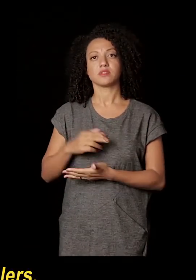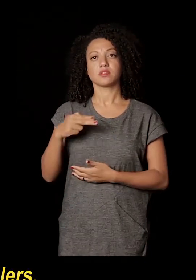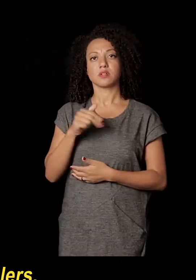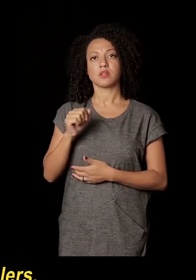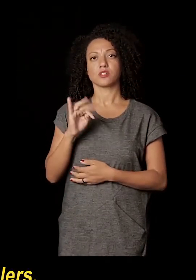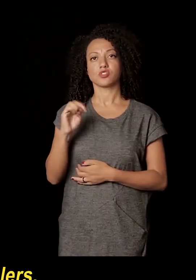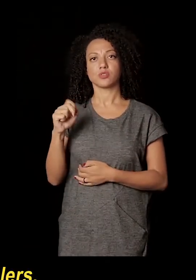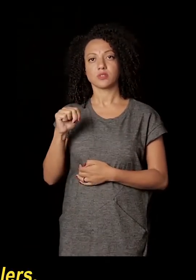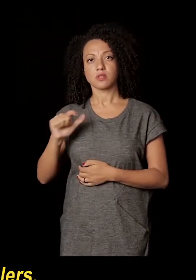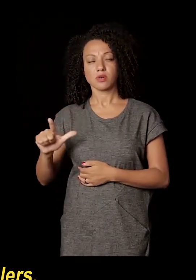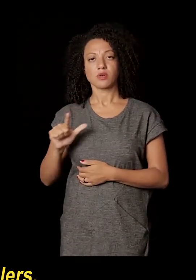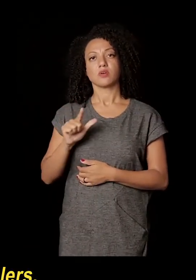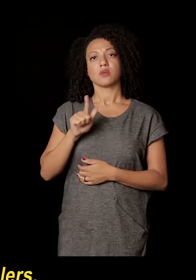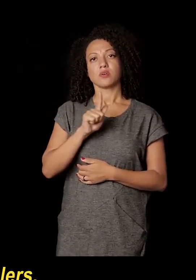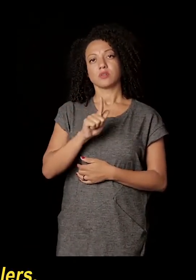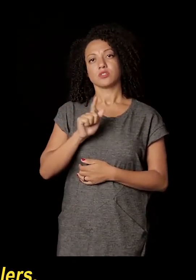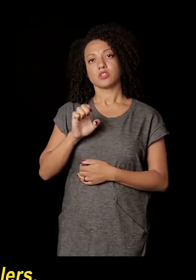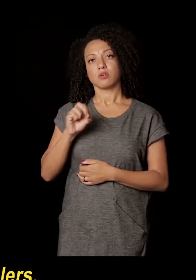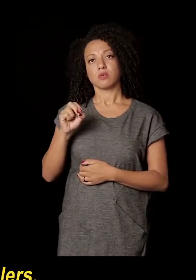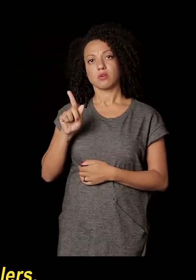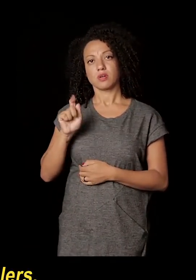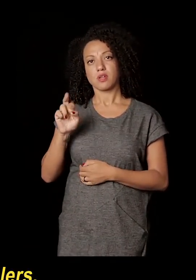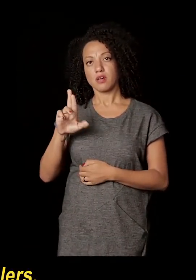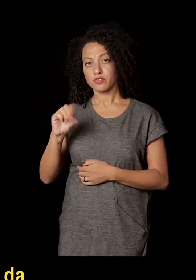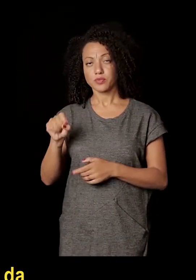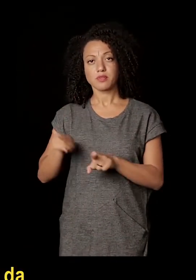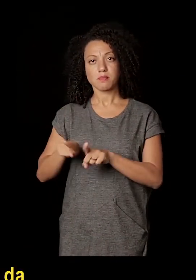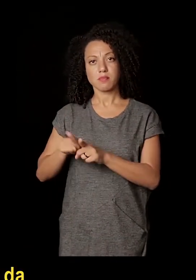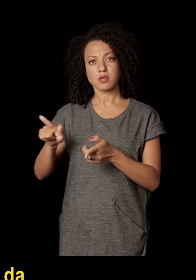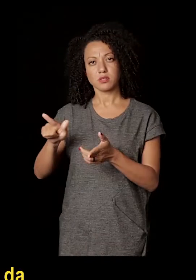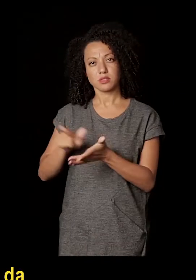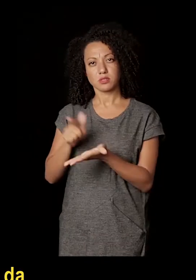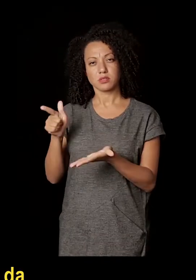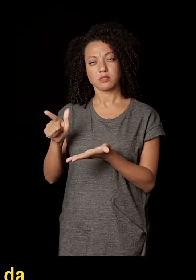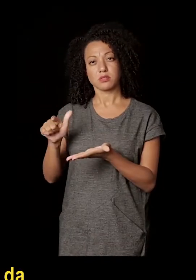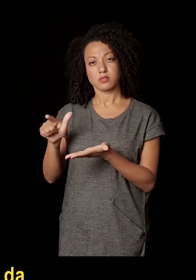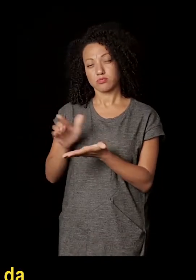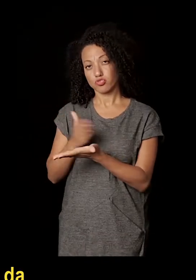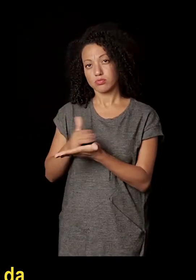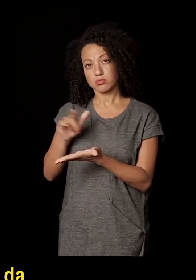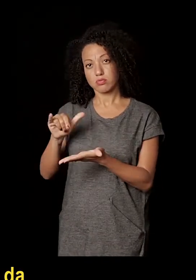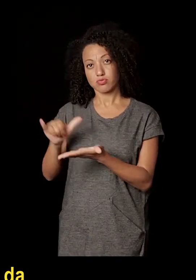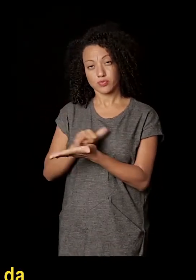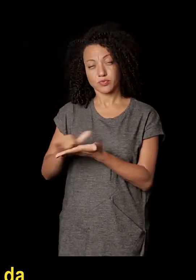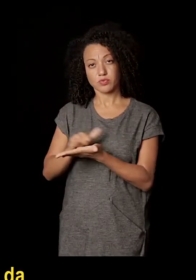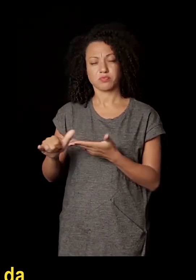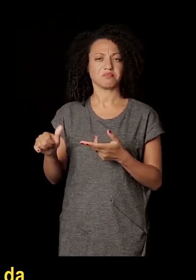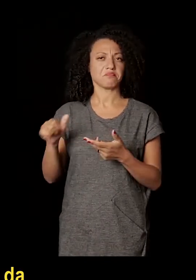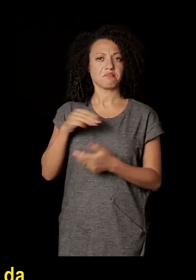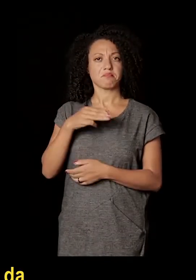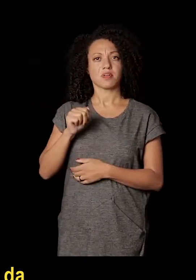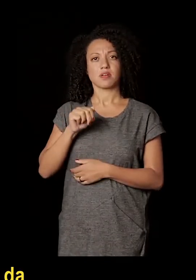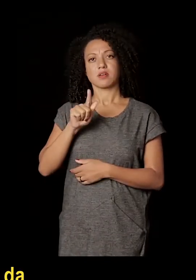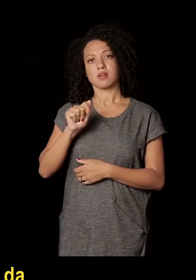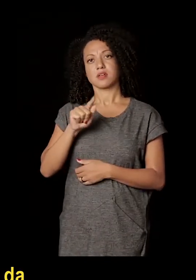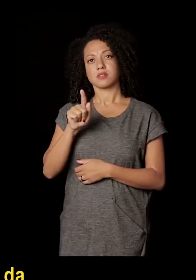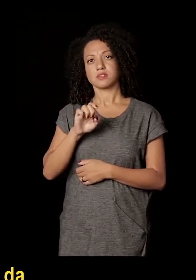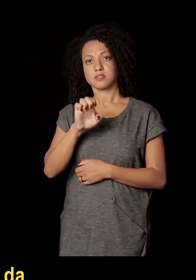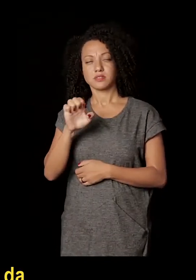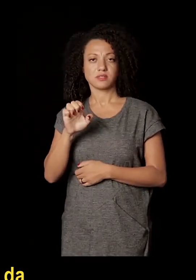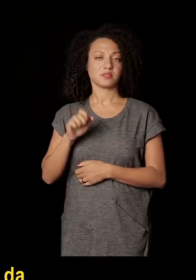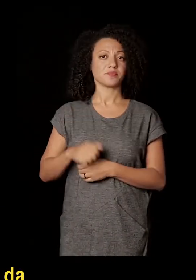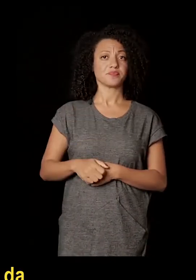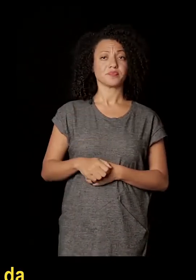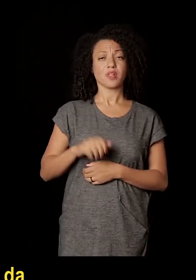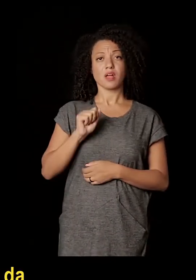National Geographic Traveler, Smithsonian, New York Times, Sunday Magazine, Audubon, a AGEL